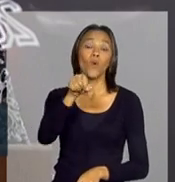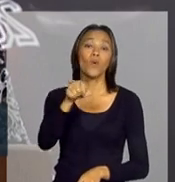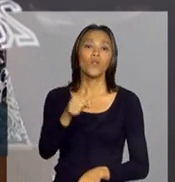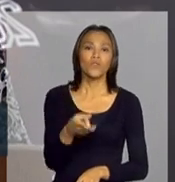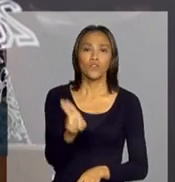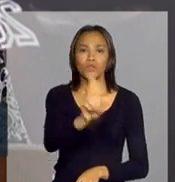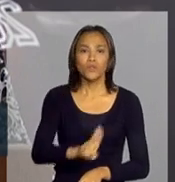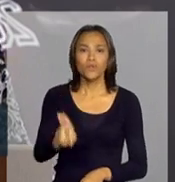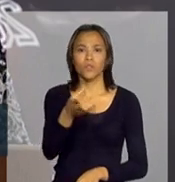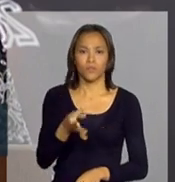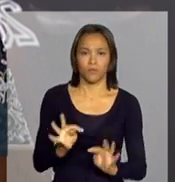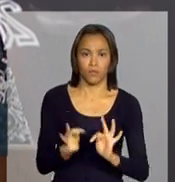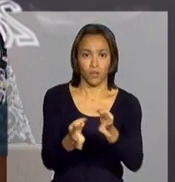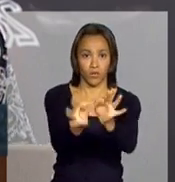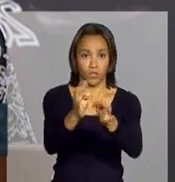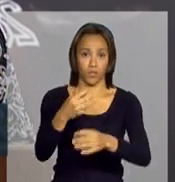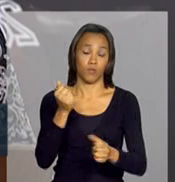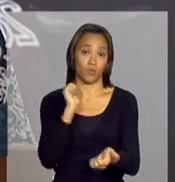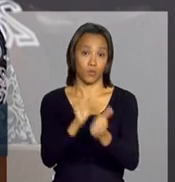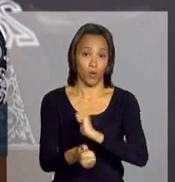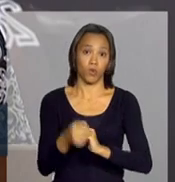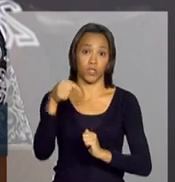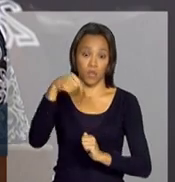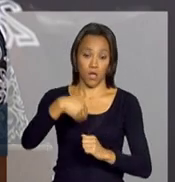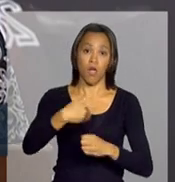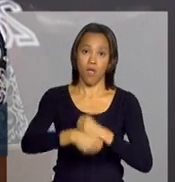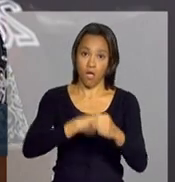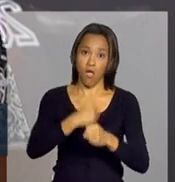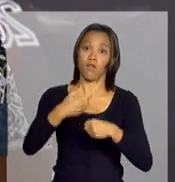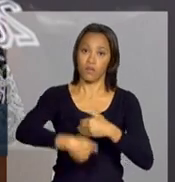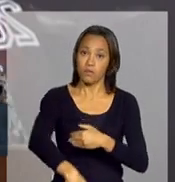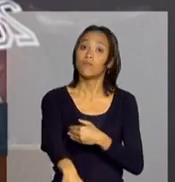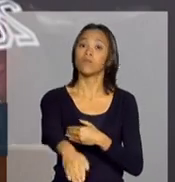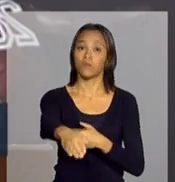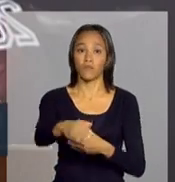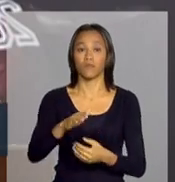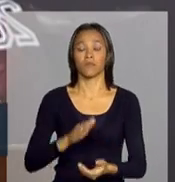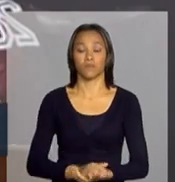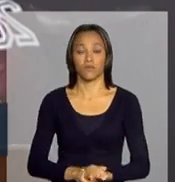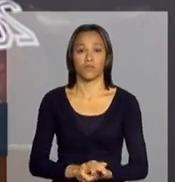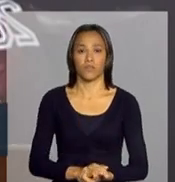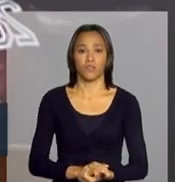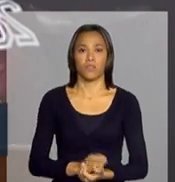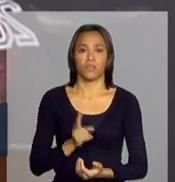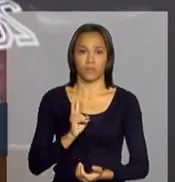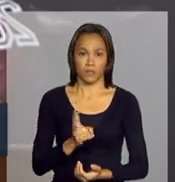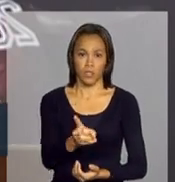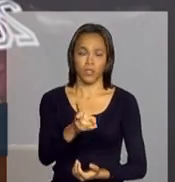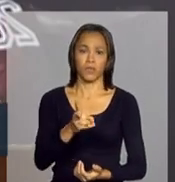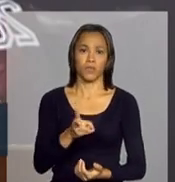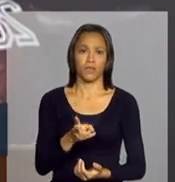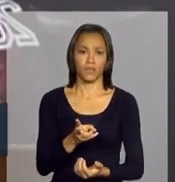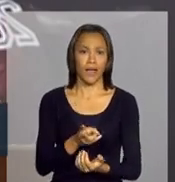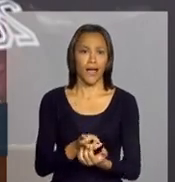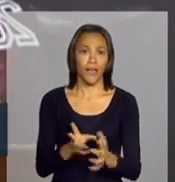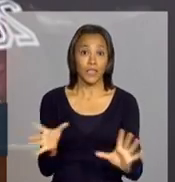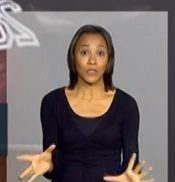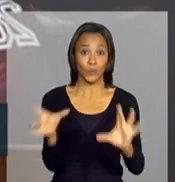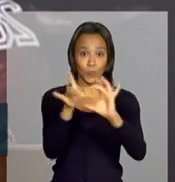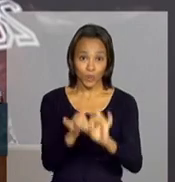nos esportes nesse ano ele está sem dúvida Como eu disse em linha com esses